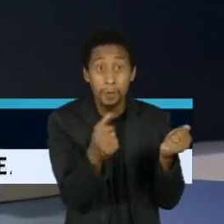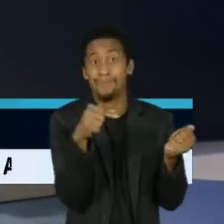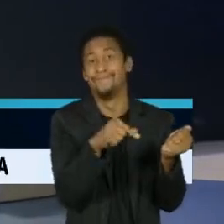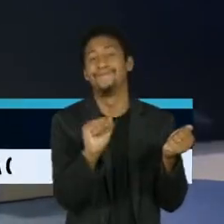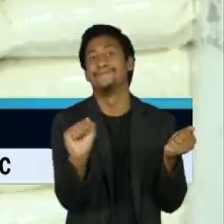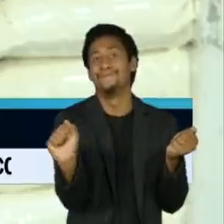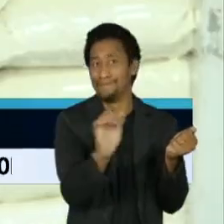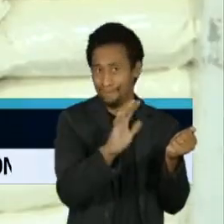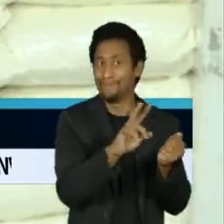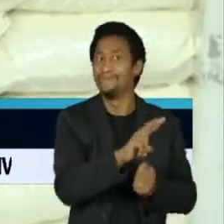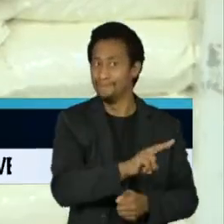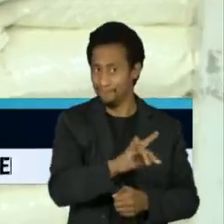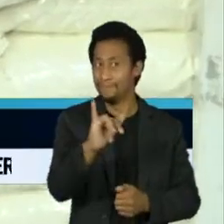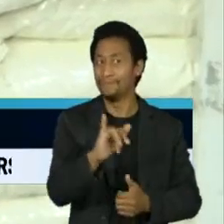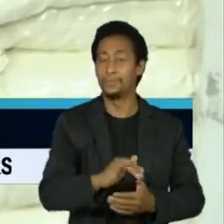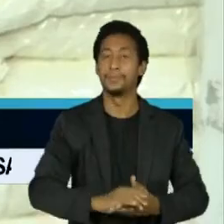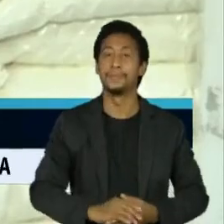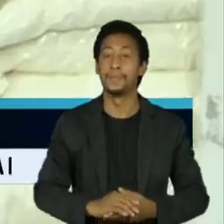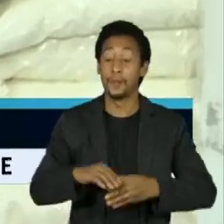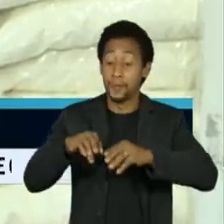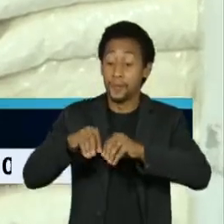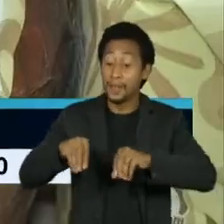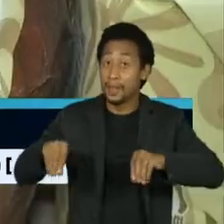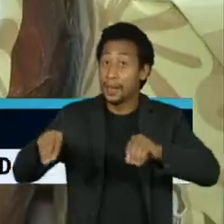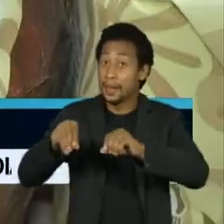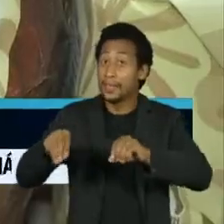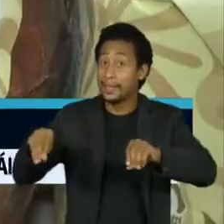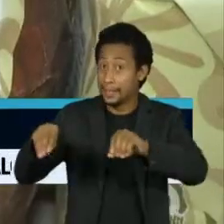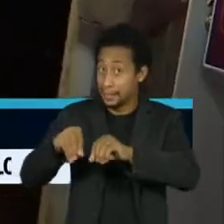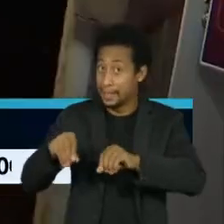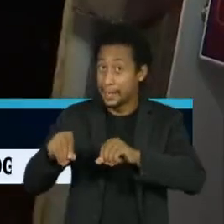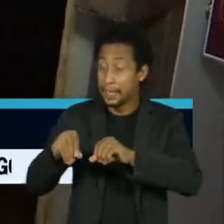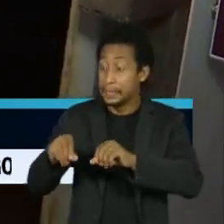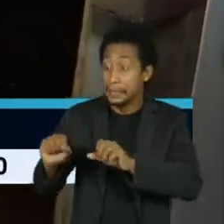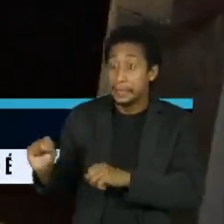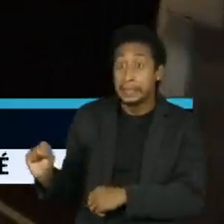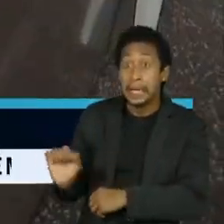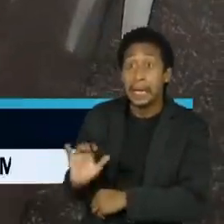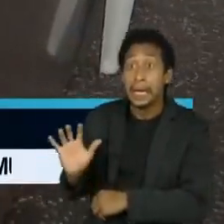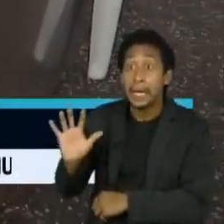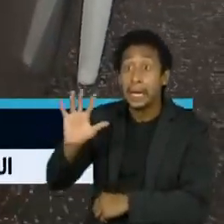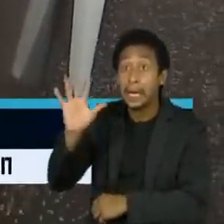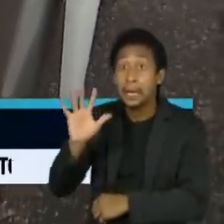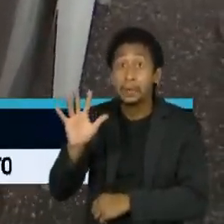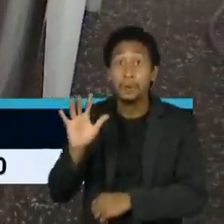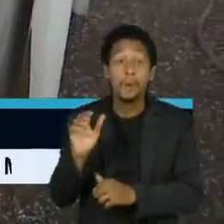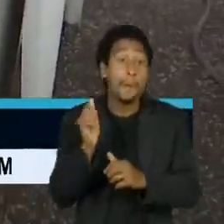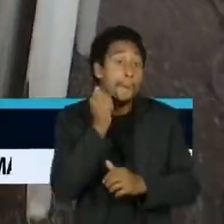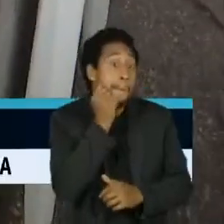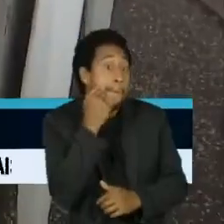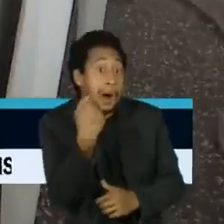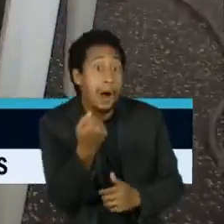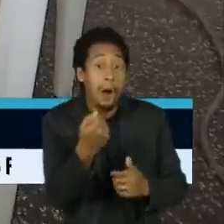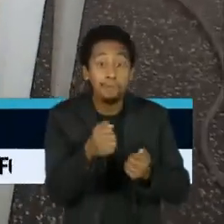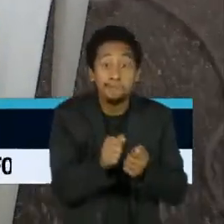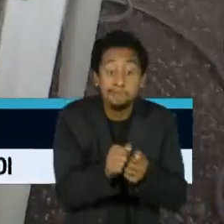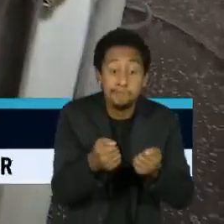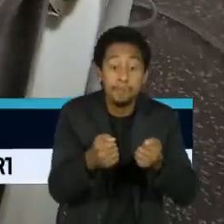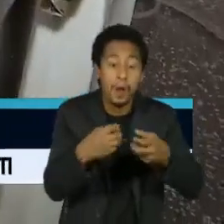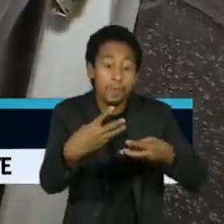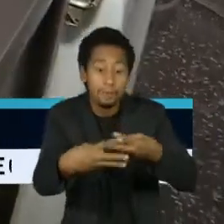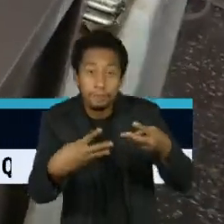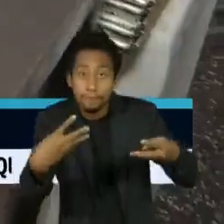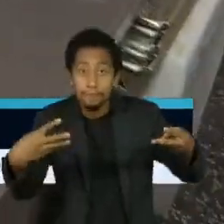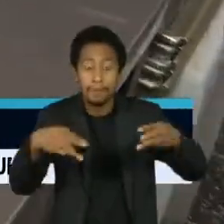mais imediata. Farinha a preço de ouro. O pãozinho, as massas e tudo que é feito à base de